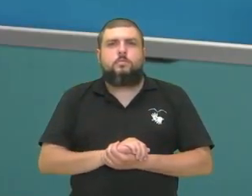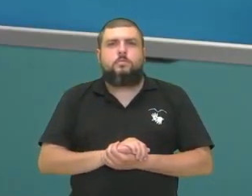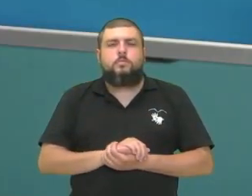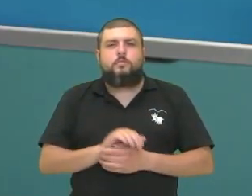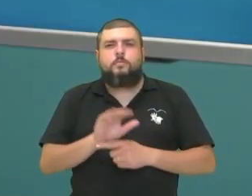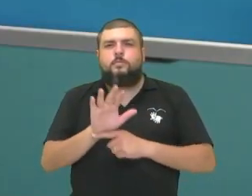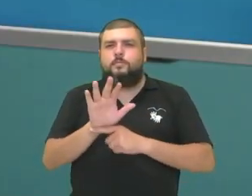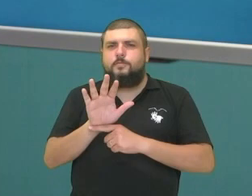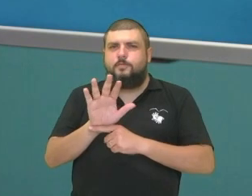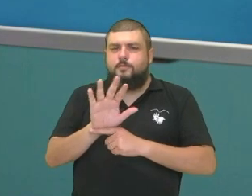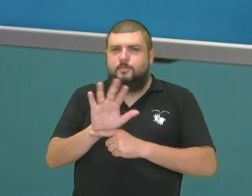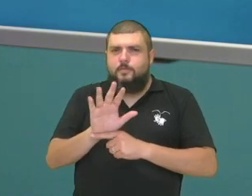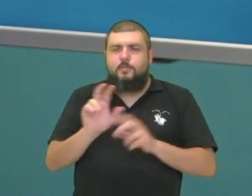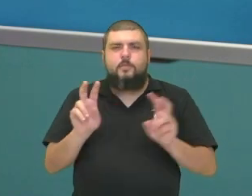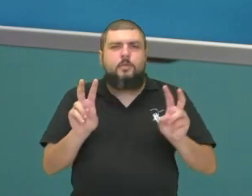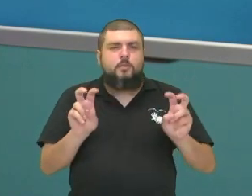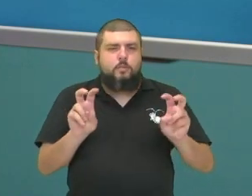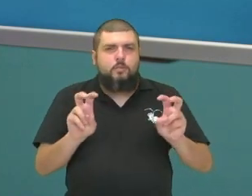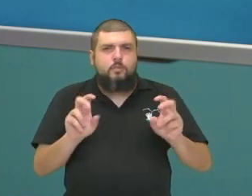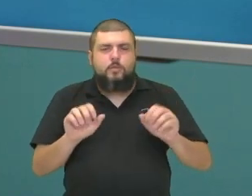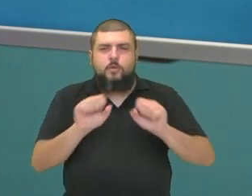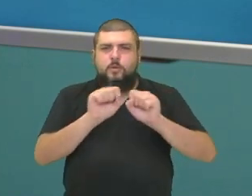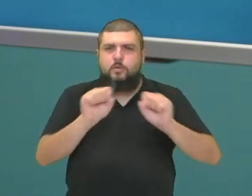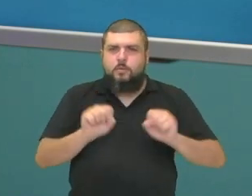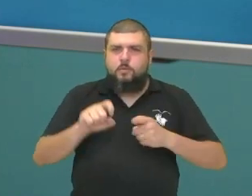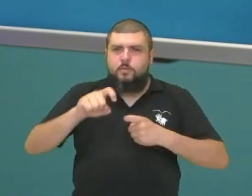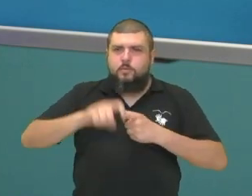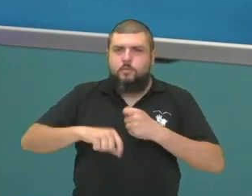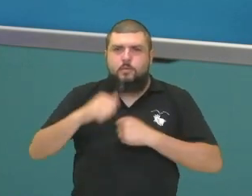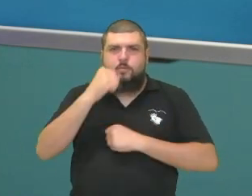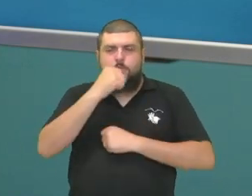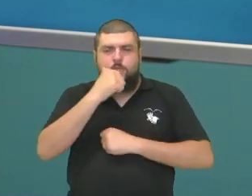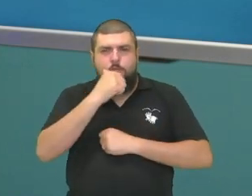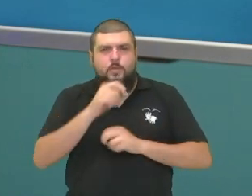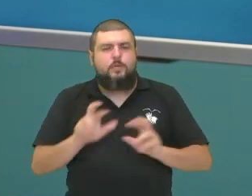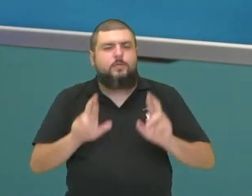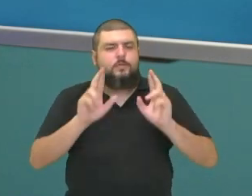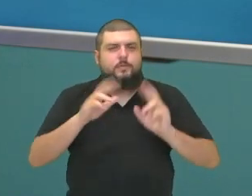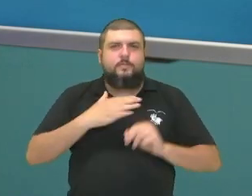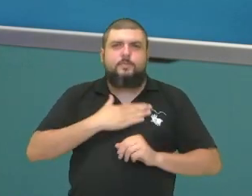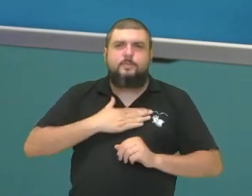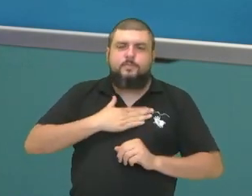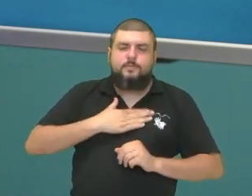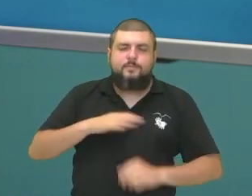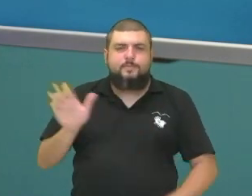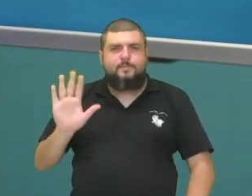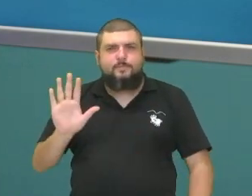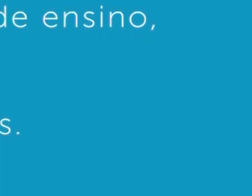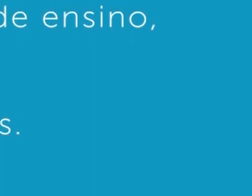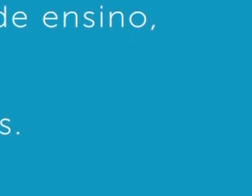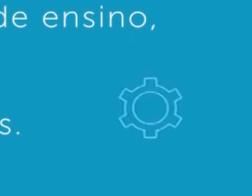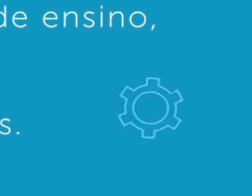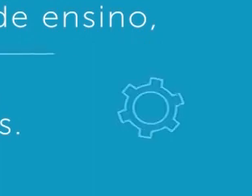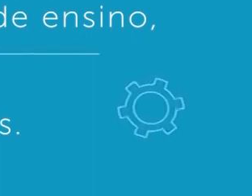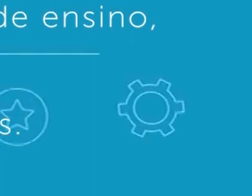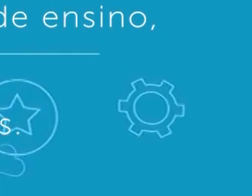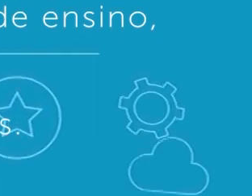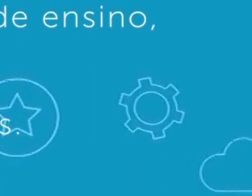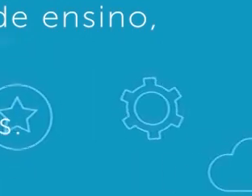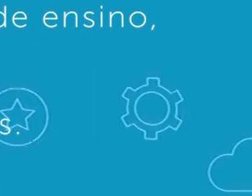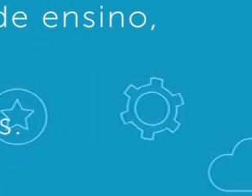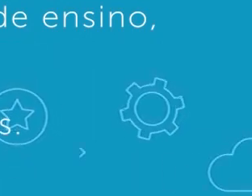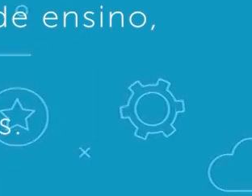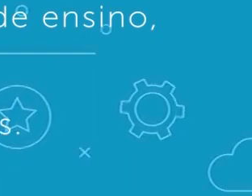Olá esse vídeo nós falamos sobre sistema reprodutor feminino espero que vocês tenham gostado Até breve e